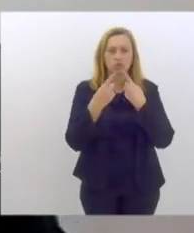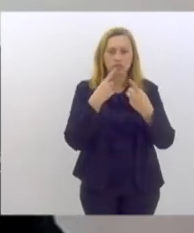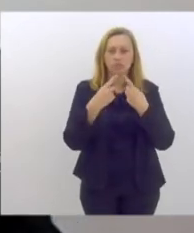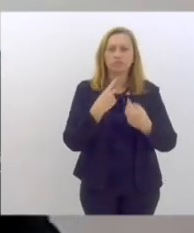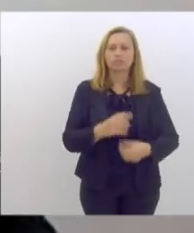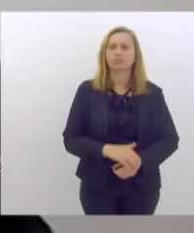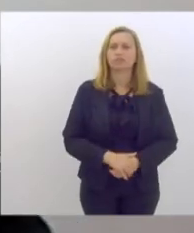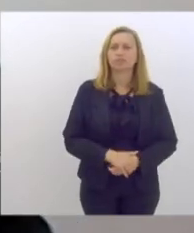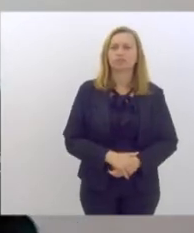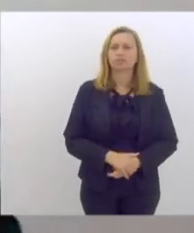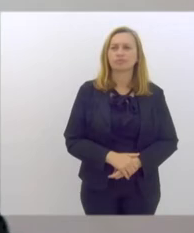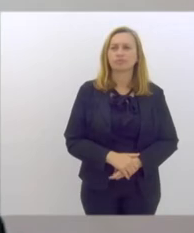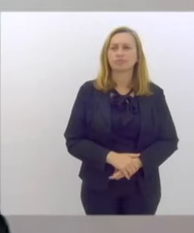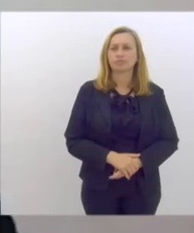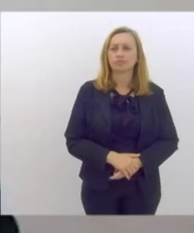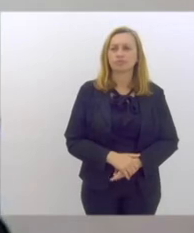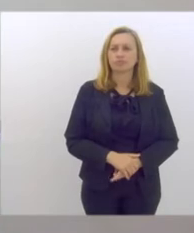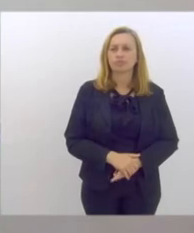expulsão